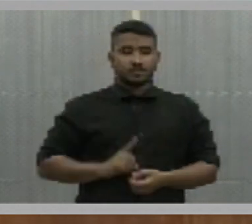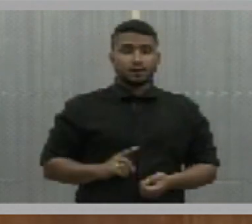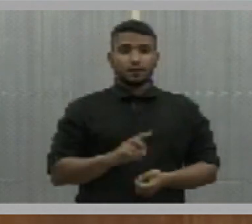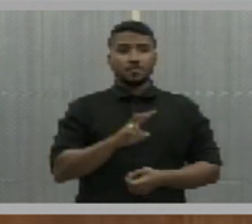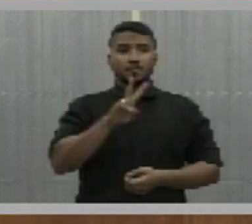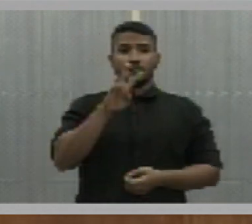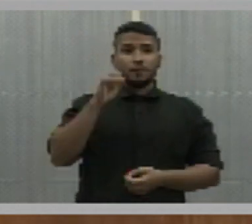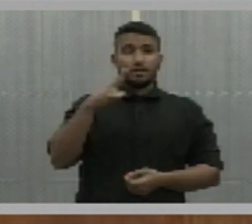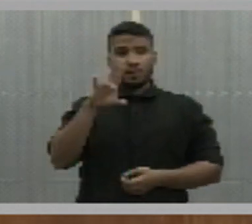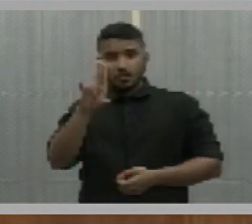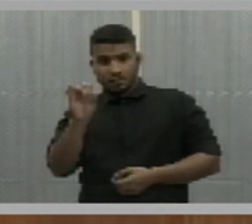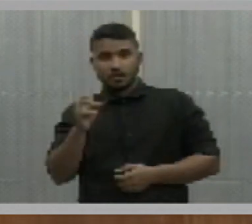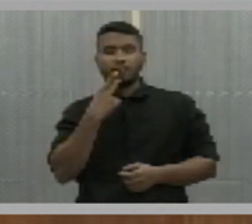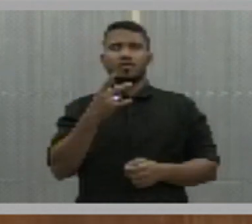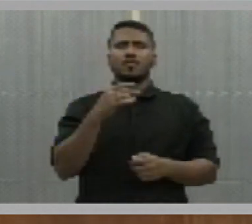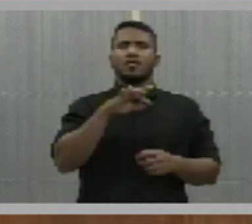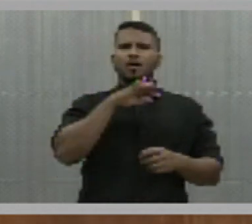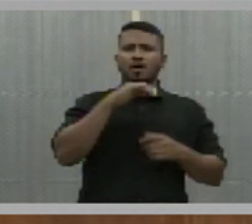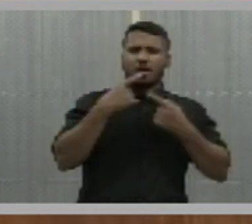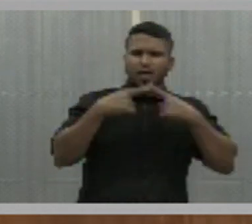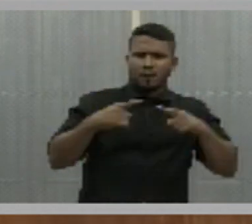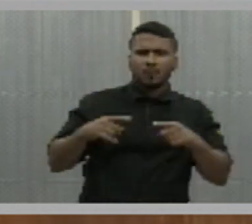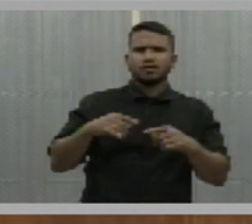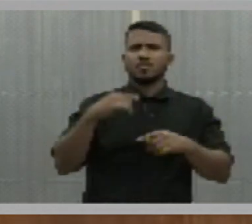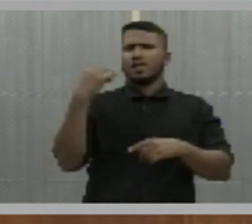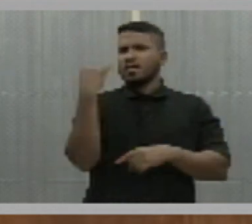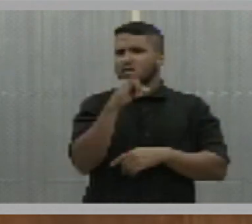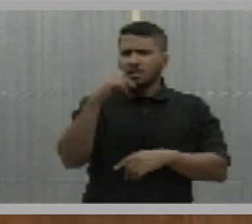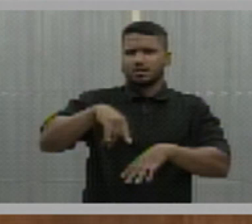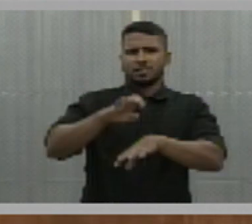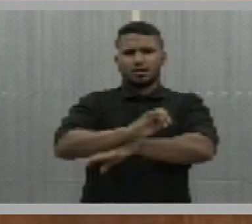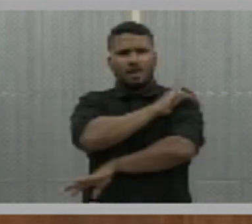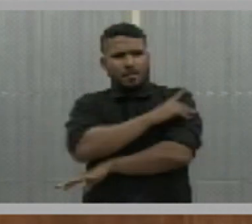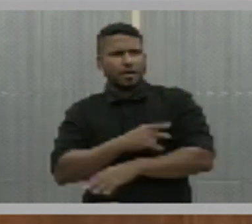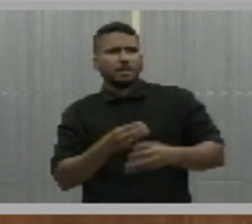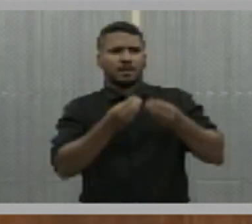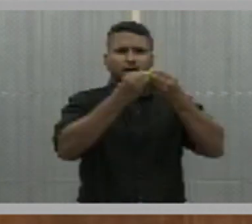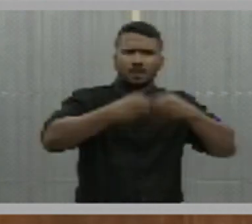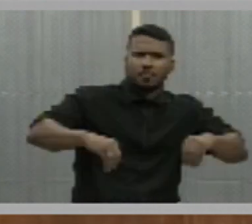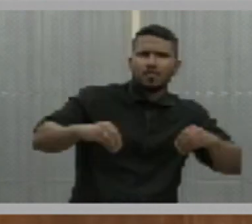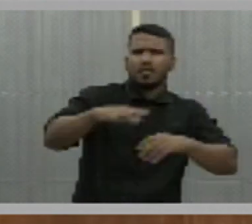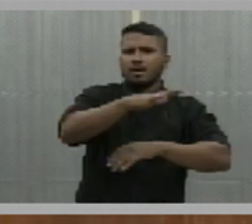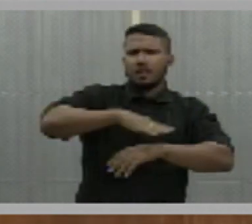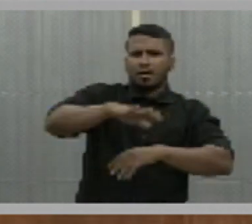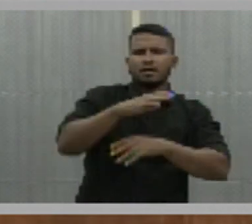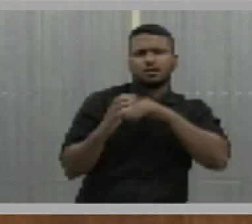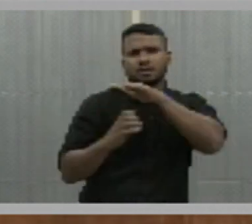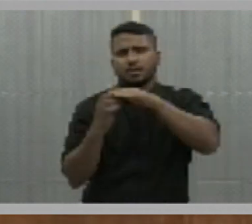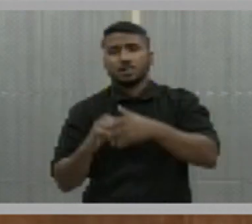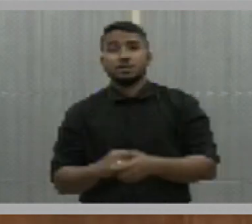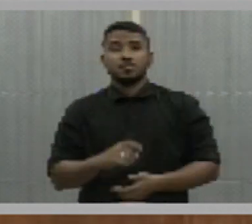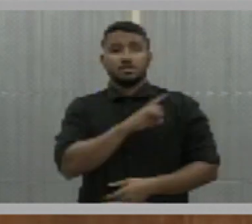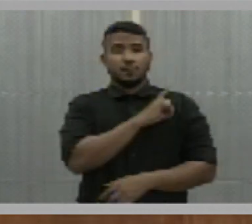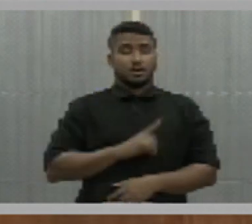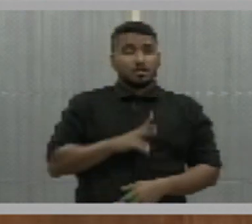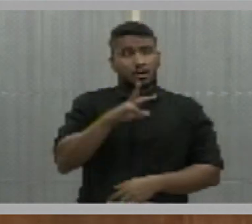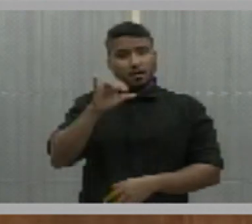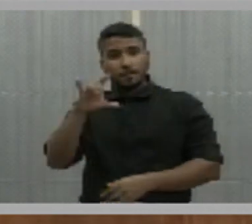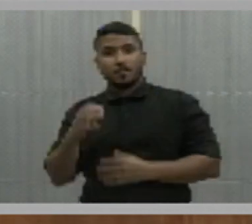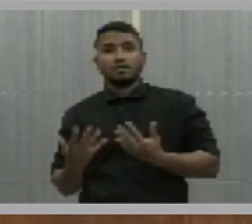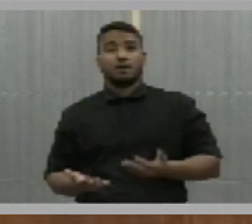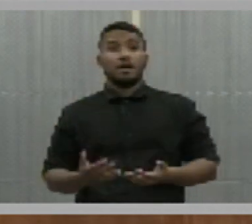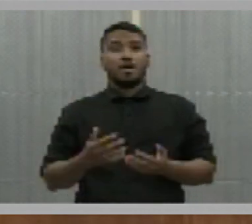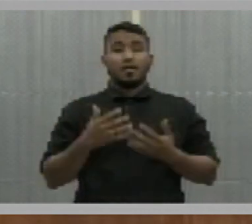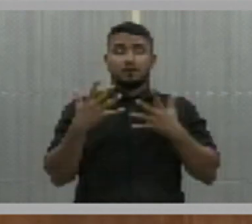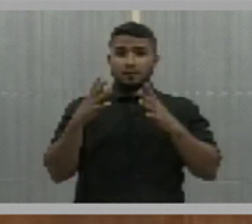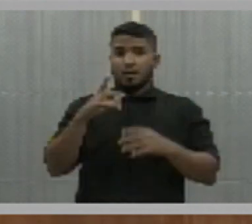criticou a qualidade do fornecimento de energia elétrica no Estado, que vem prejudicando o desenvolvimento do setor produtivo. O senhor deputado Evaldo Gomes enalteceu a Prefeitura